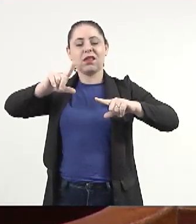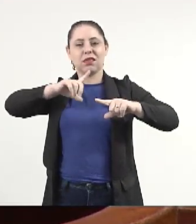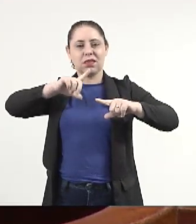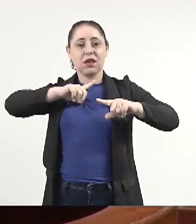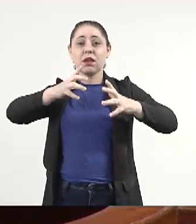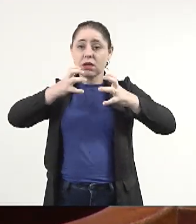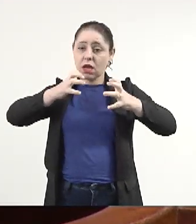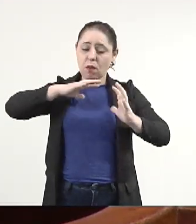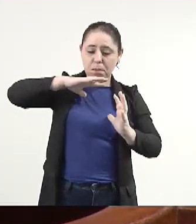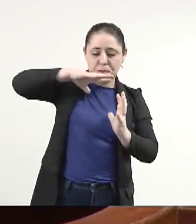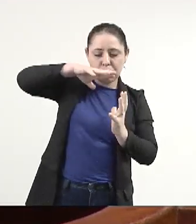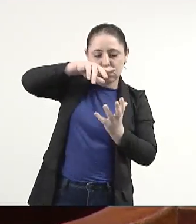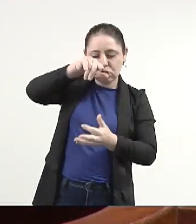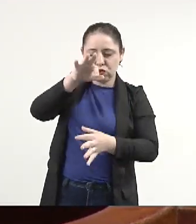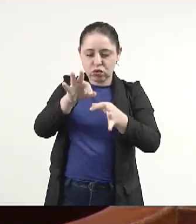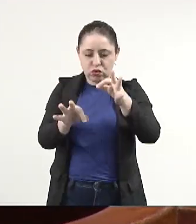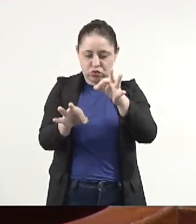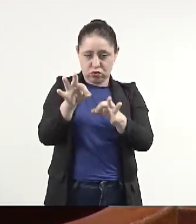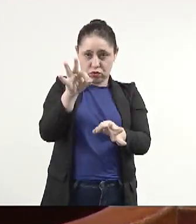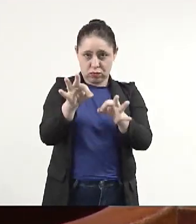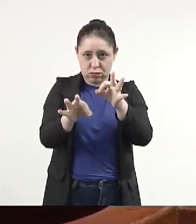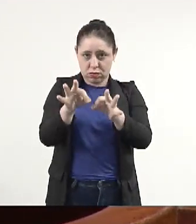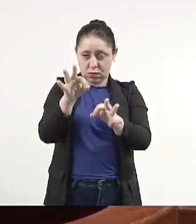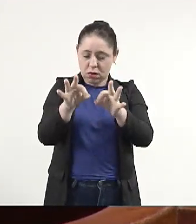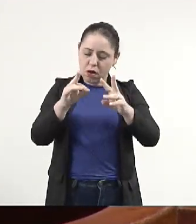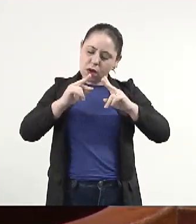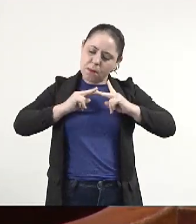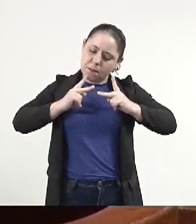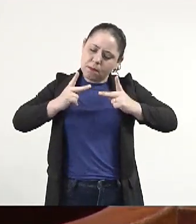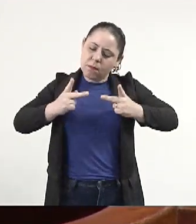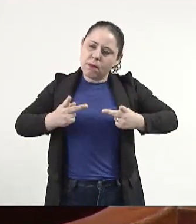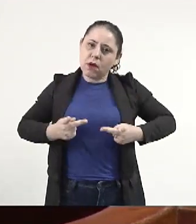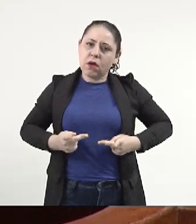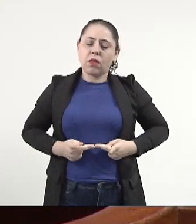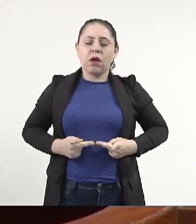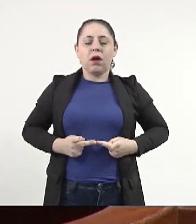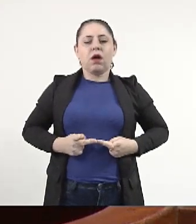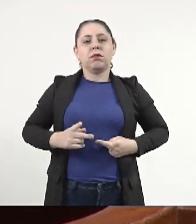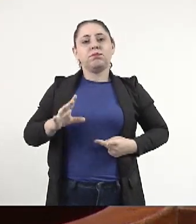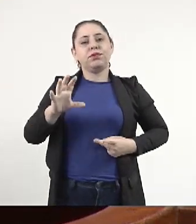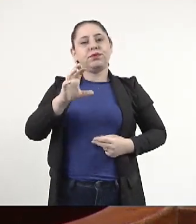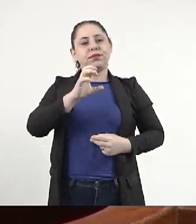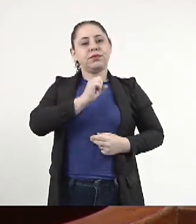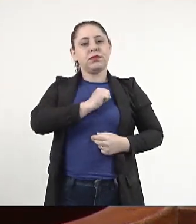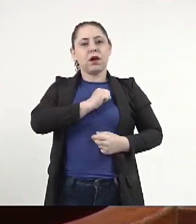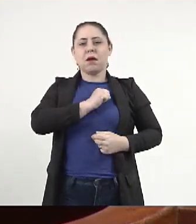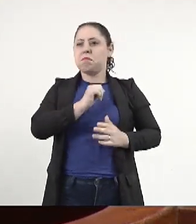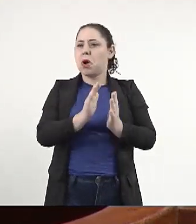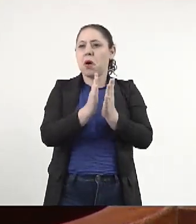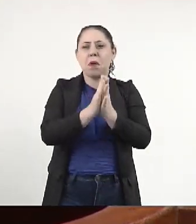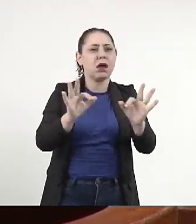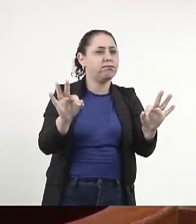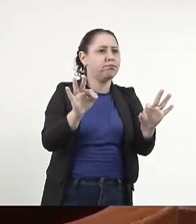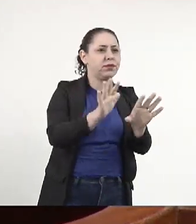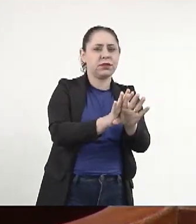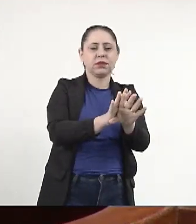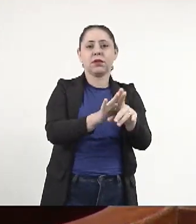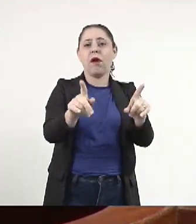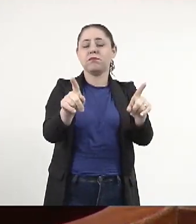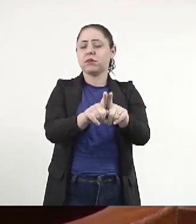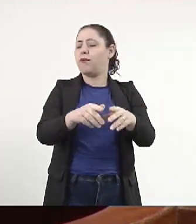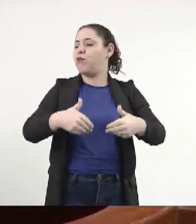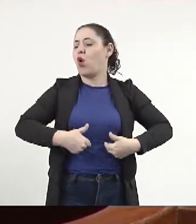e quer um mundo mais justo, mais humano, mais fraterno, sem pobreza, sem miséria e